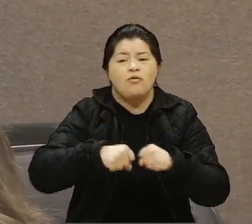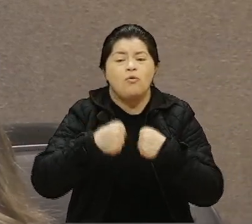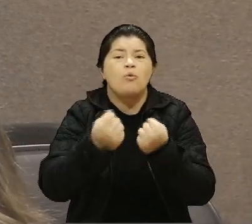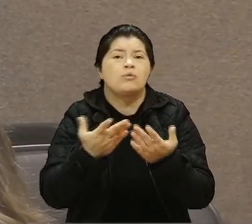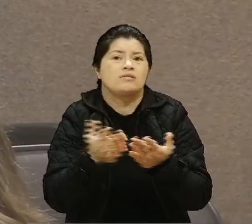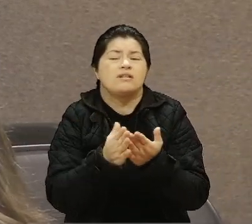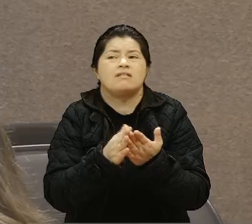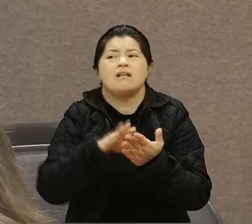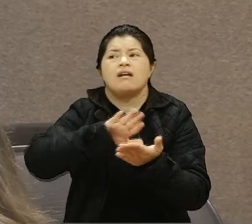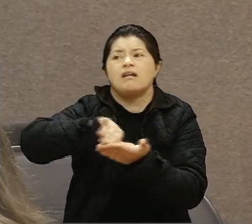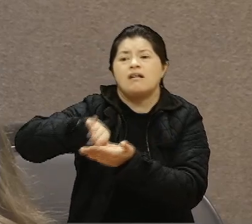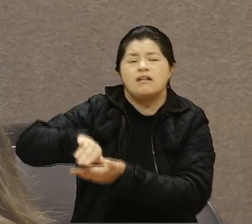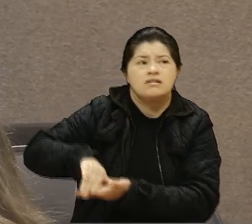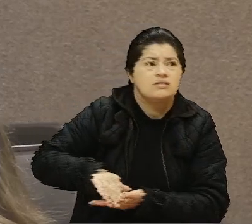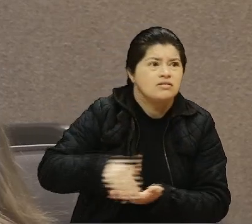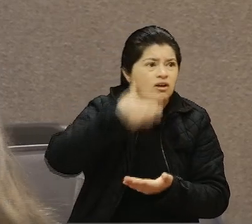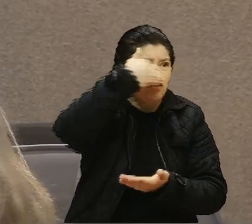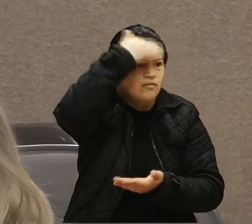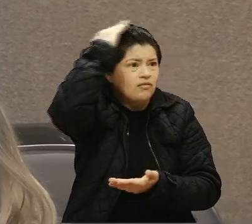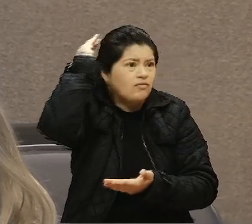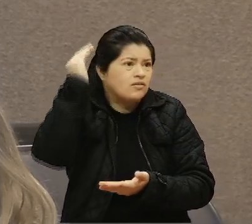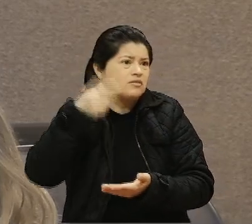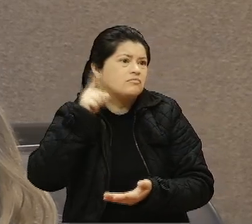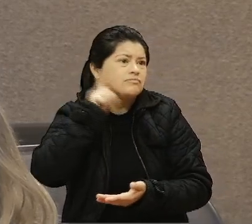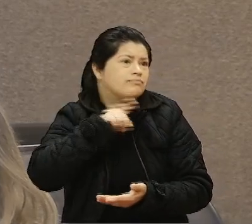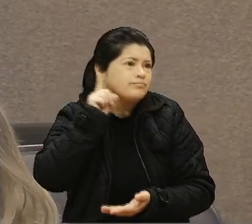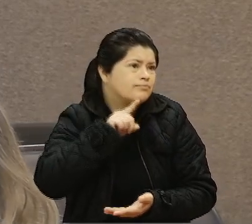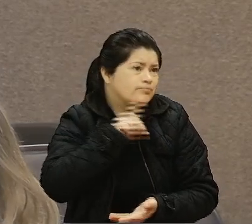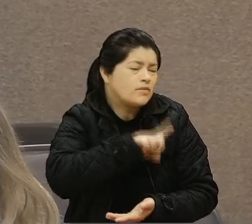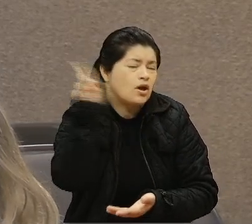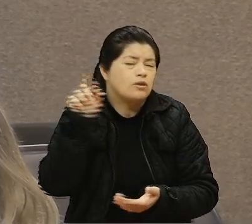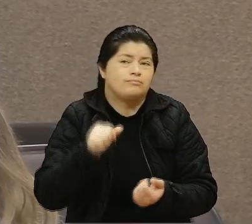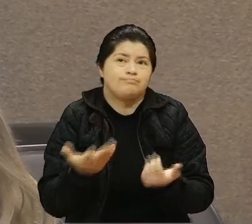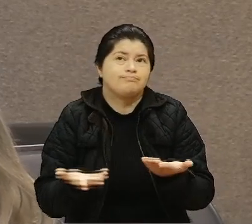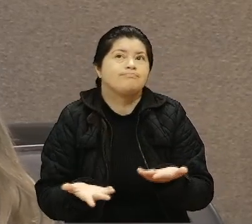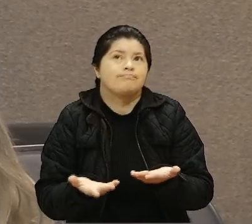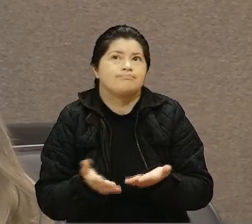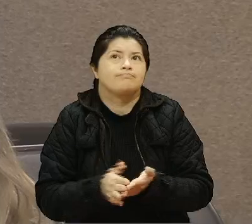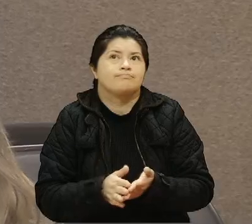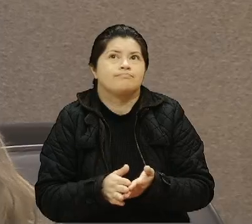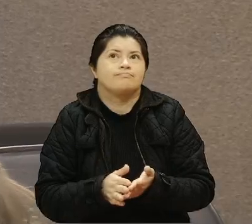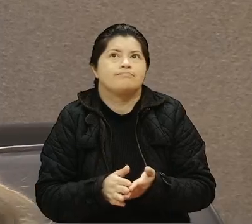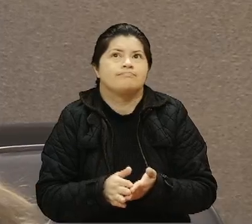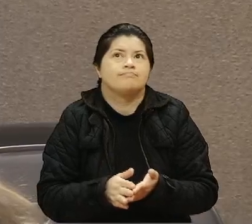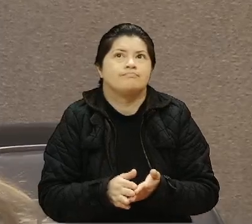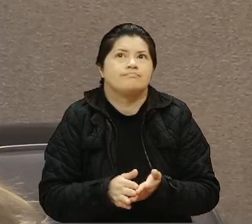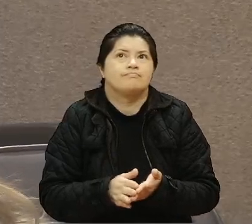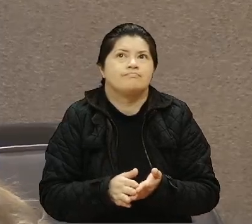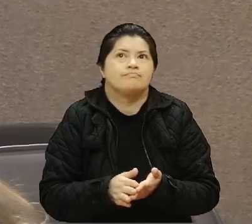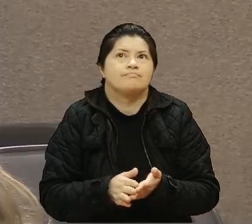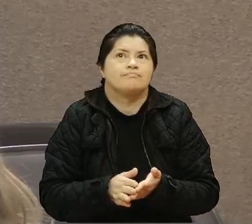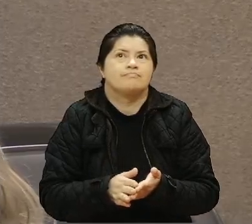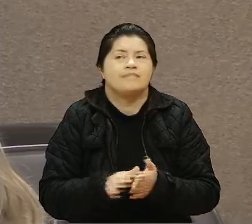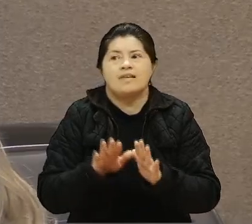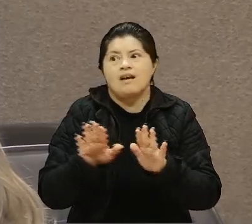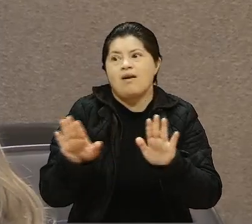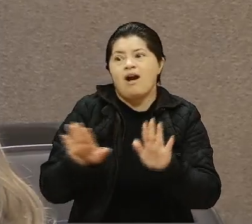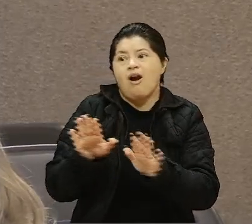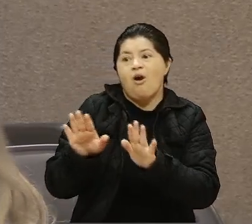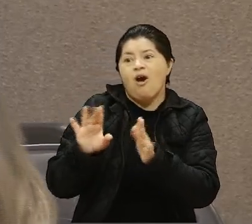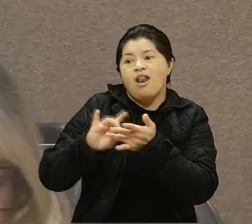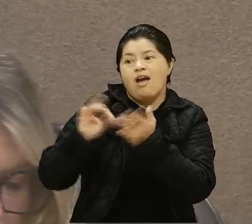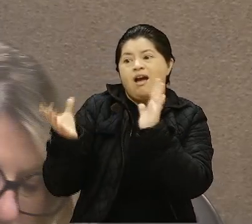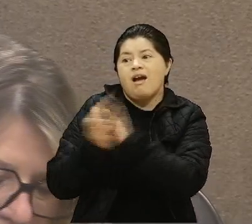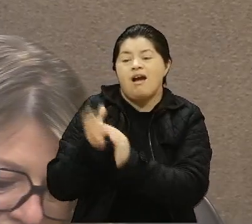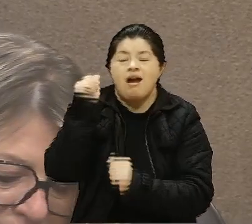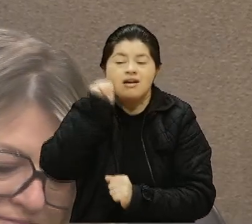tirou o visto da esposa do Trump, do Alexandre de Moraes. Aí o que é o Alexandre de Moraes? Não, agora mexendo na minha esposa, vou recuar esse